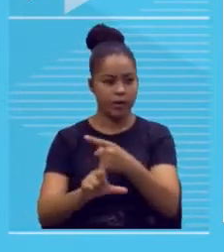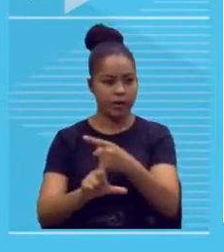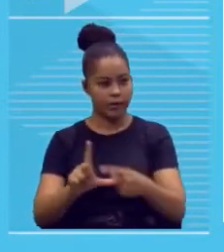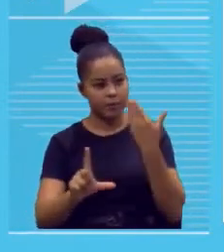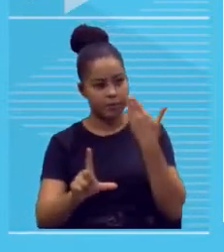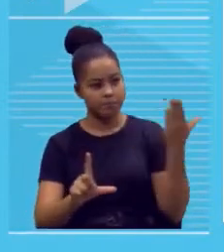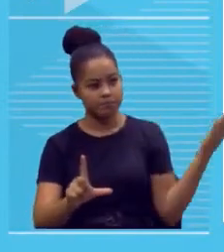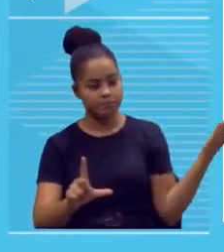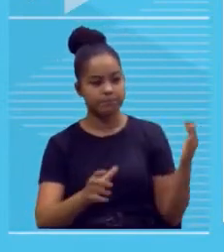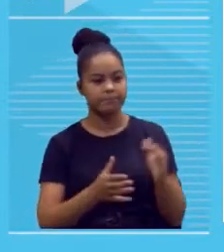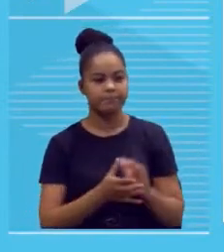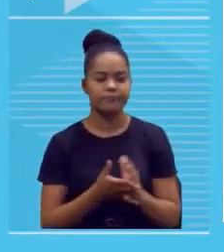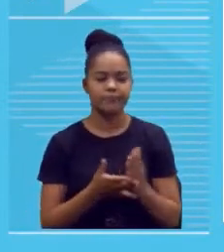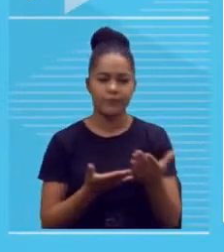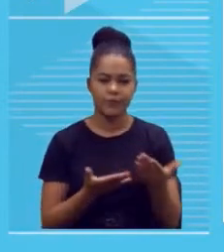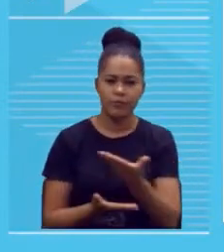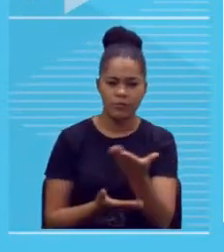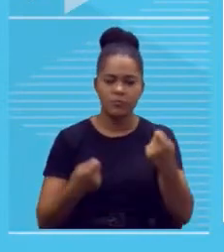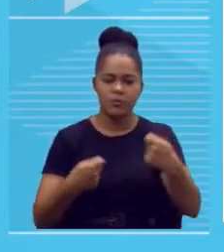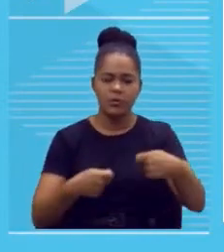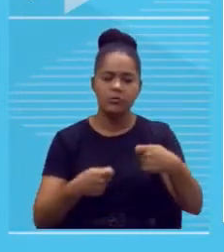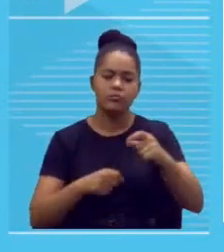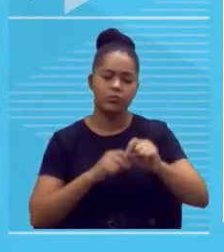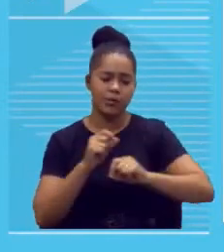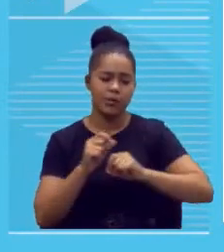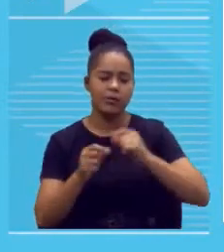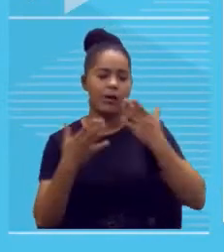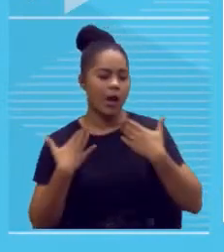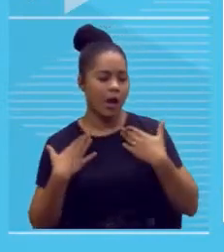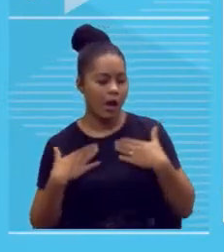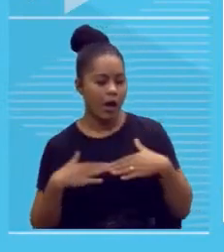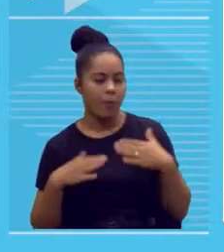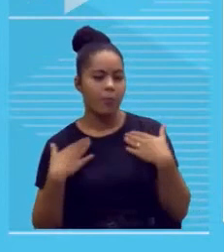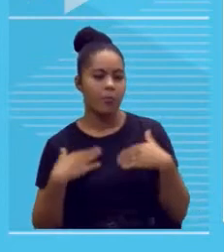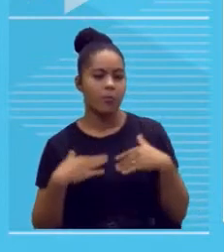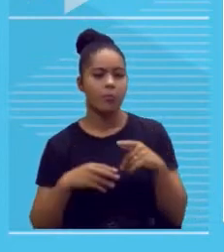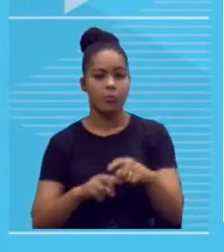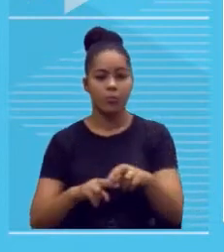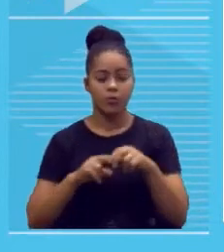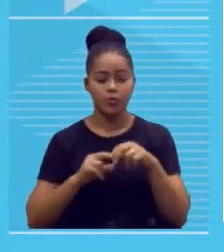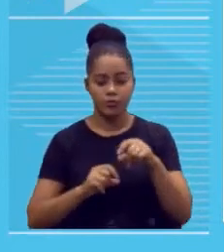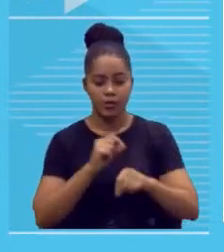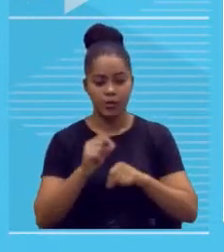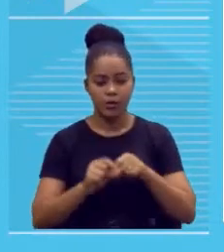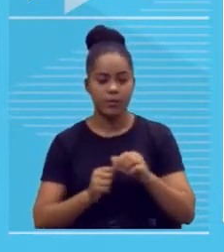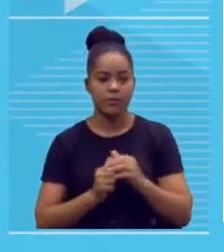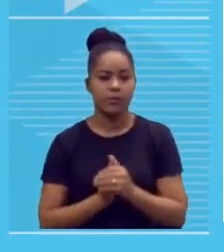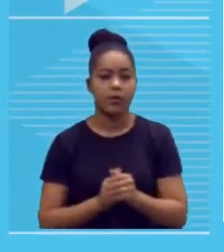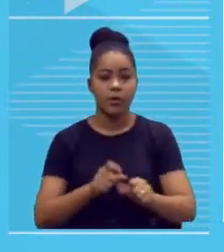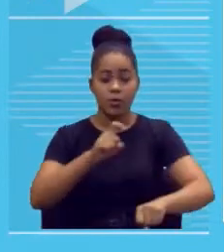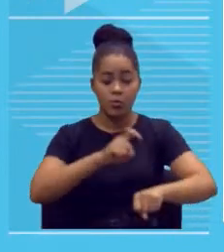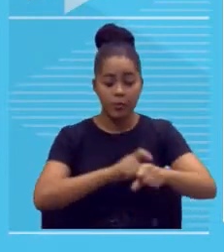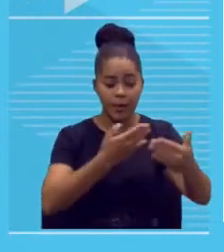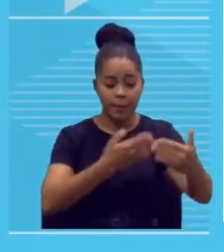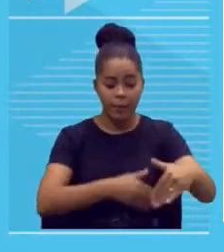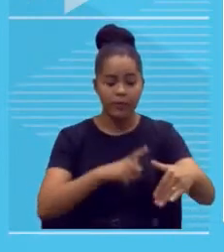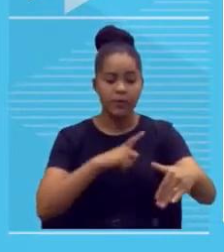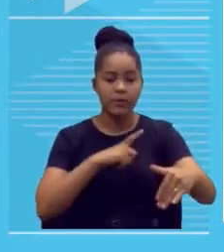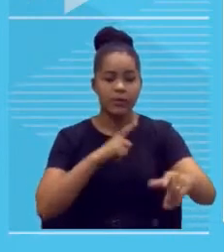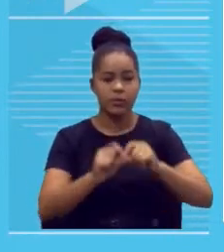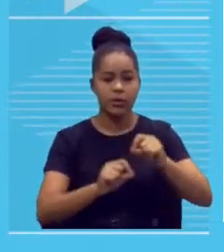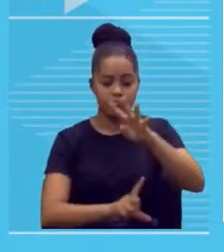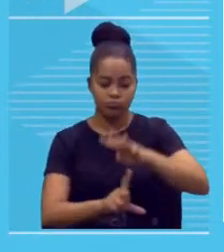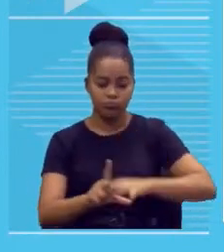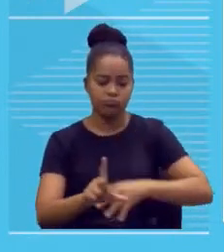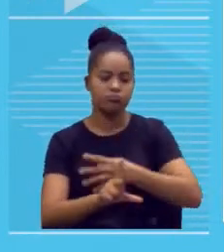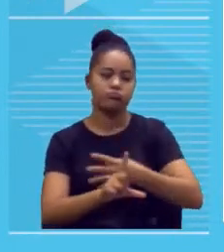visualizar. Mas fica tranquilo, porque durante as avaliações, ele já vai deixar esse gráfico prontinho para você, ou ele já